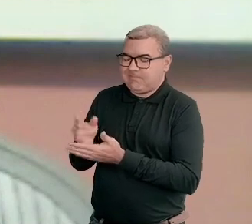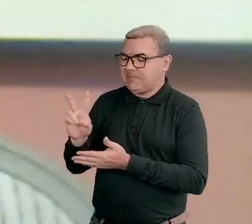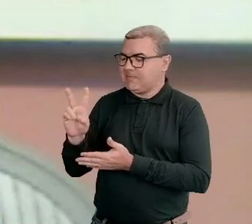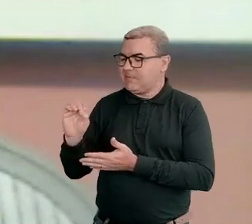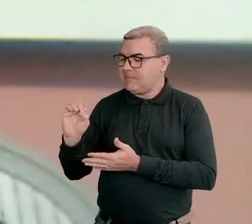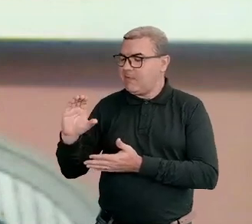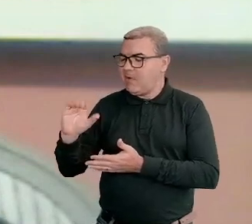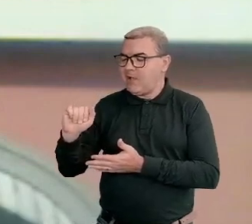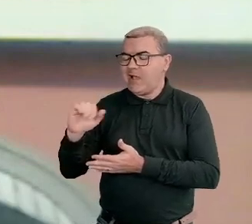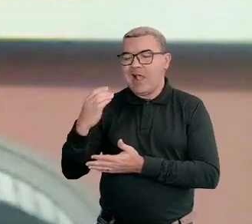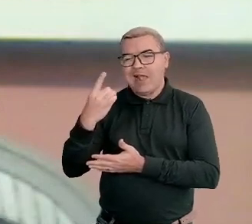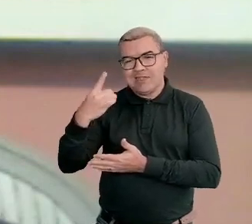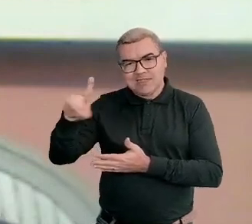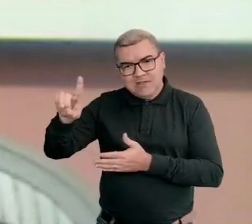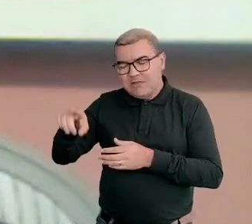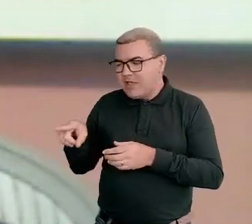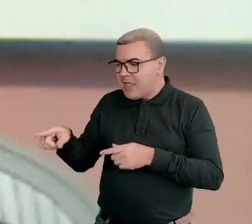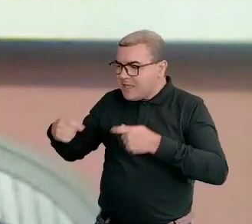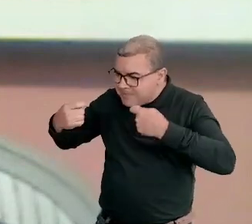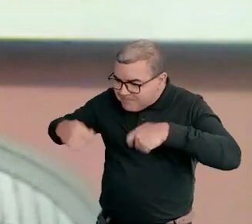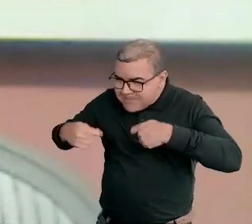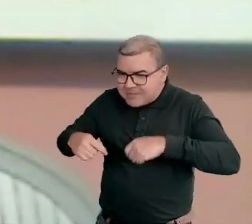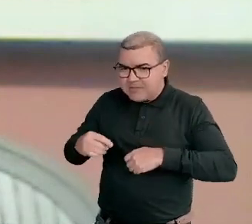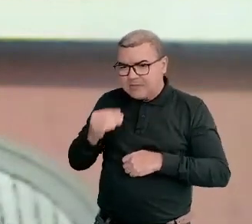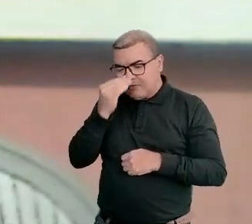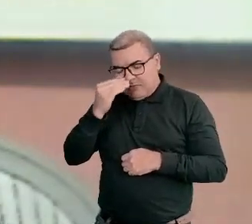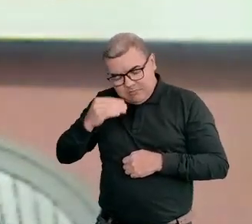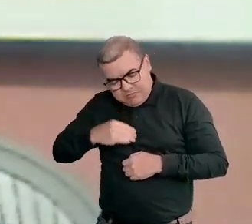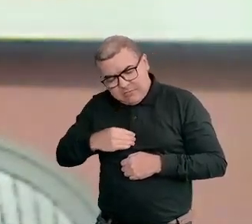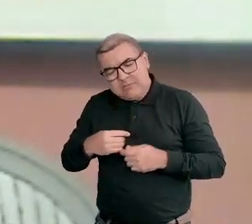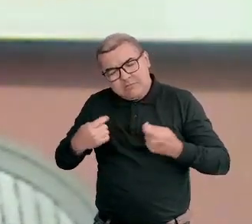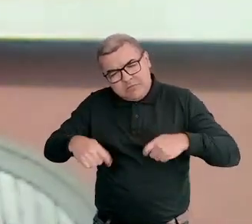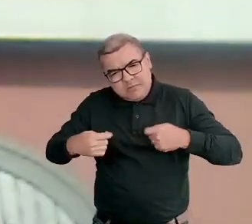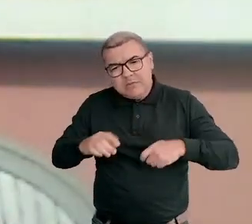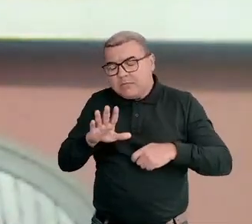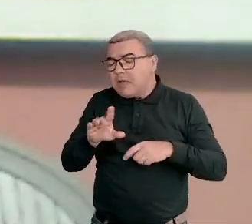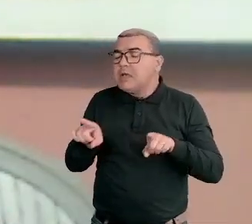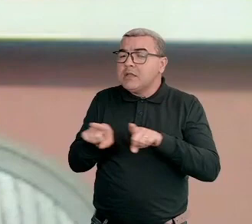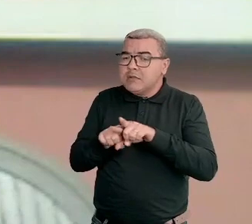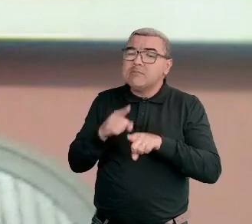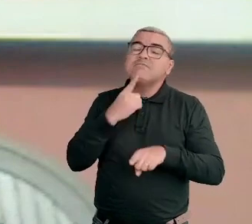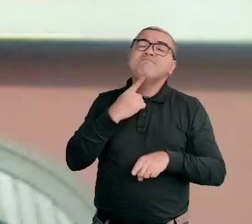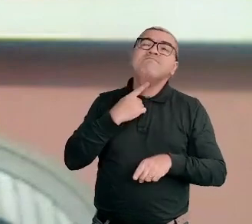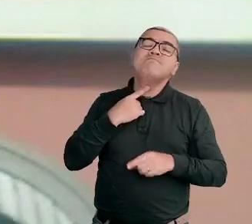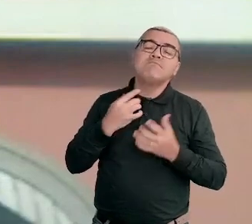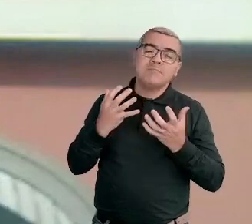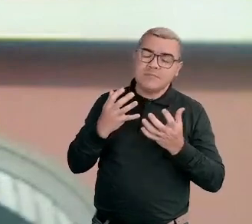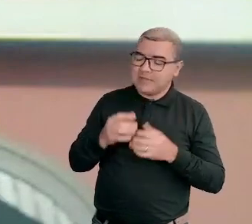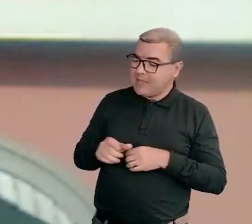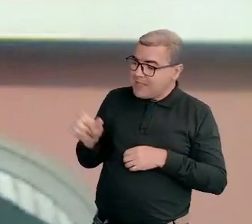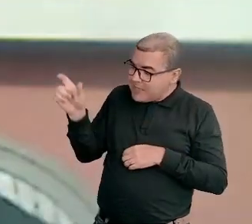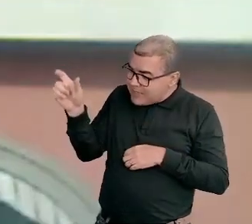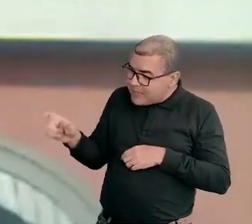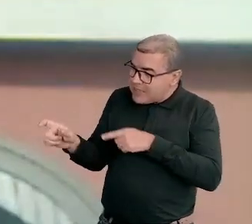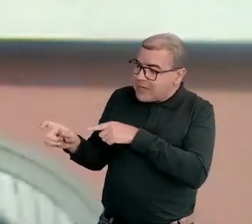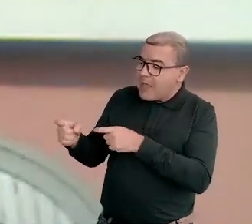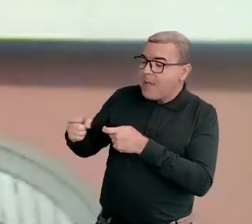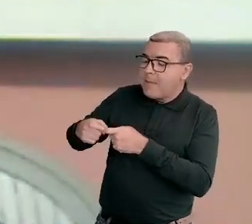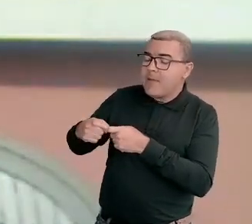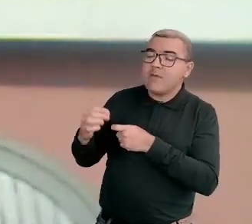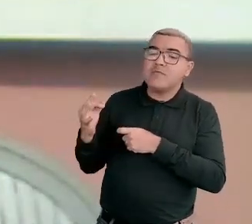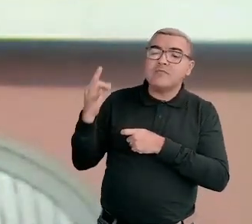precisa ser um abnegado, mas precisa ter prazer naquilo que faz. E o que é o médico do futuro? Quais são